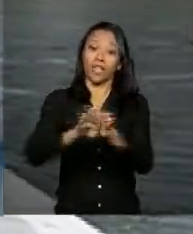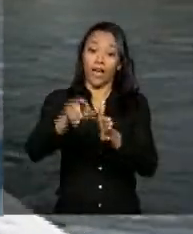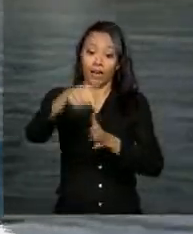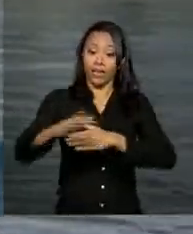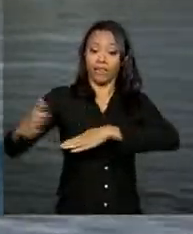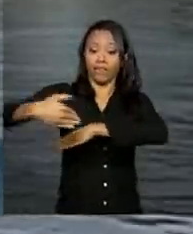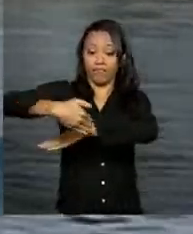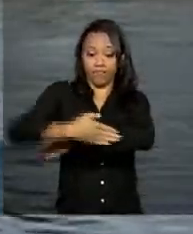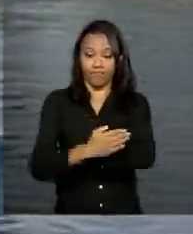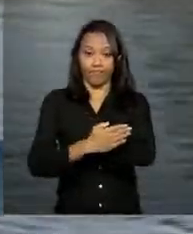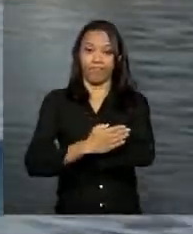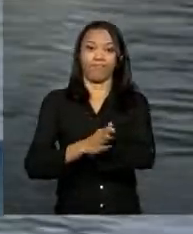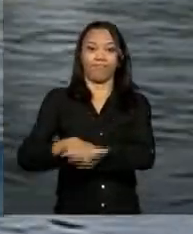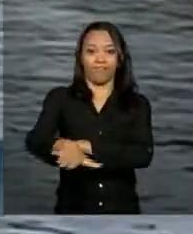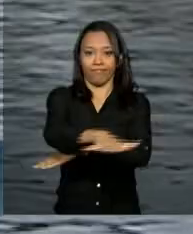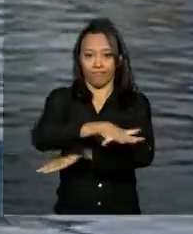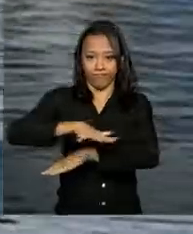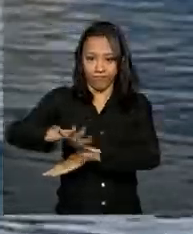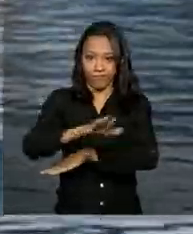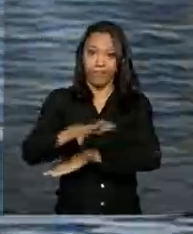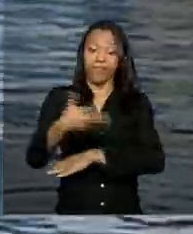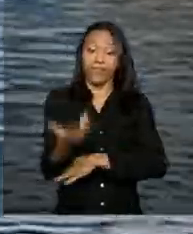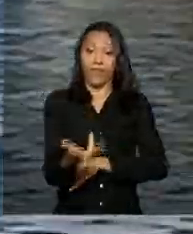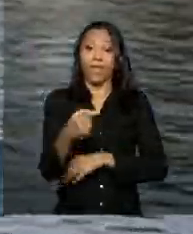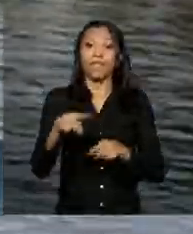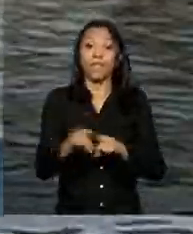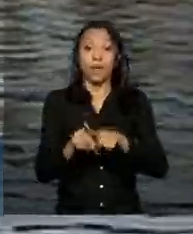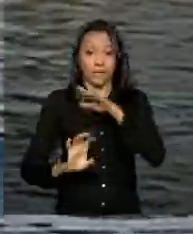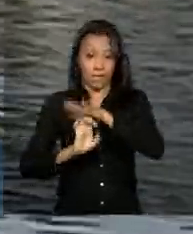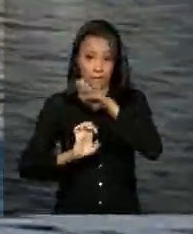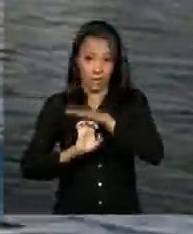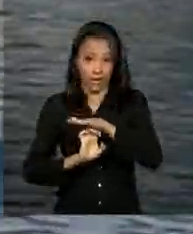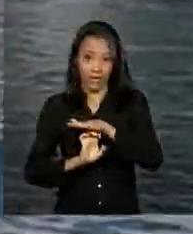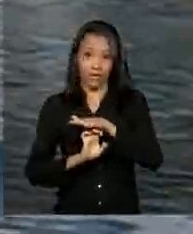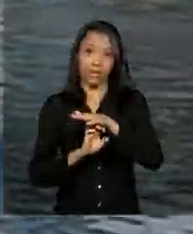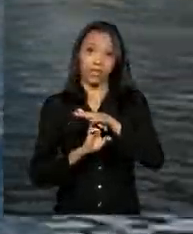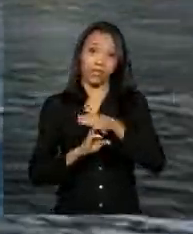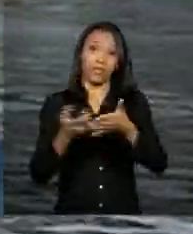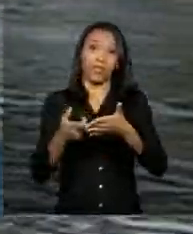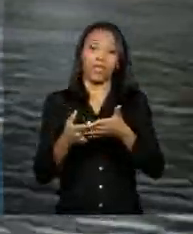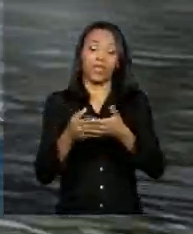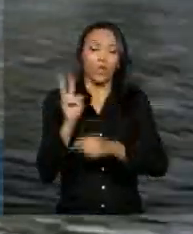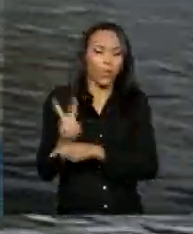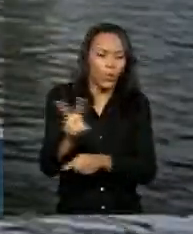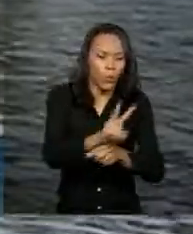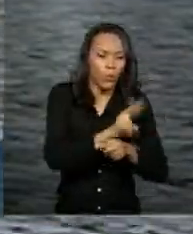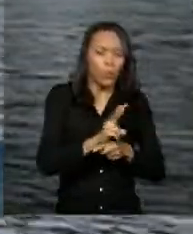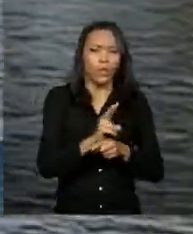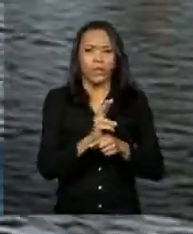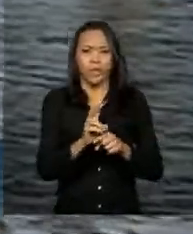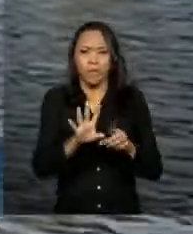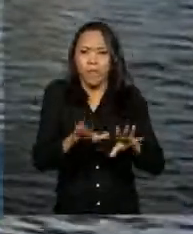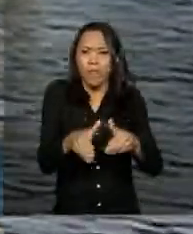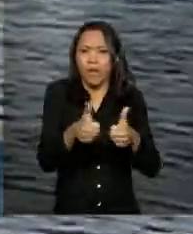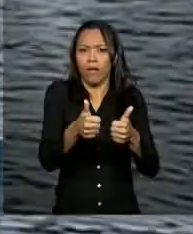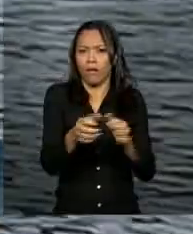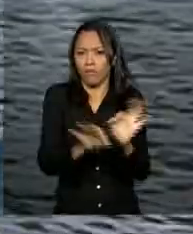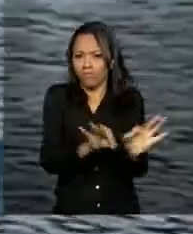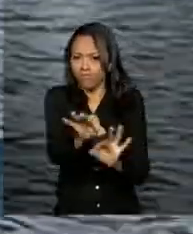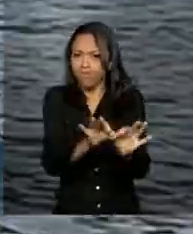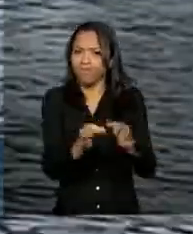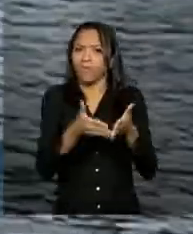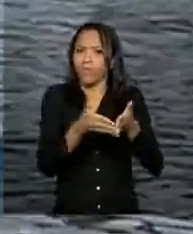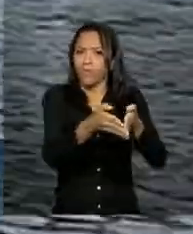Guanabara enquanto a iniciativa privada né por meio do programa cuida né desses desse melhoria desses equipamentos